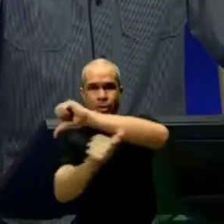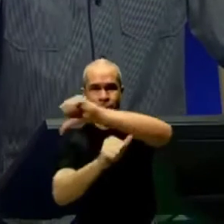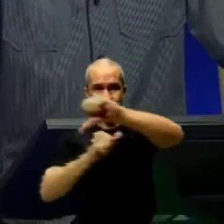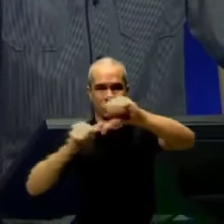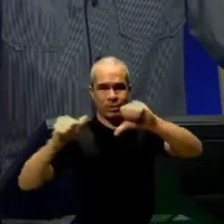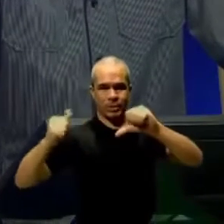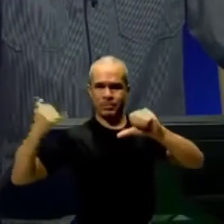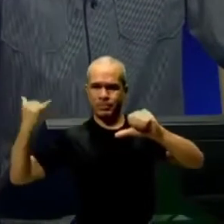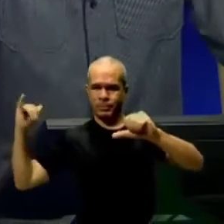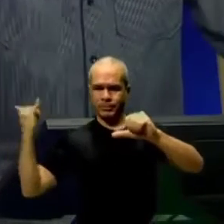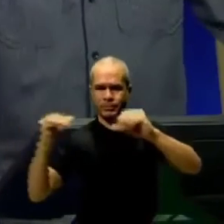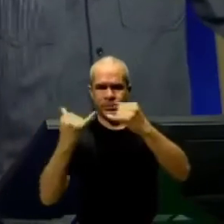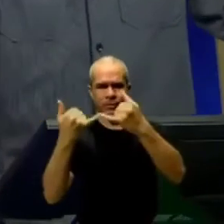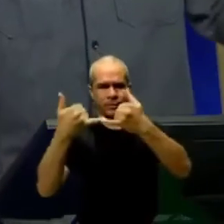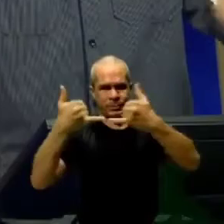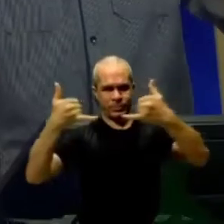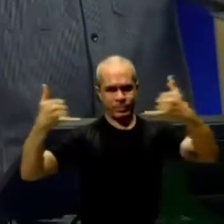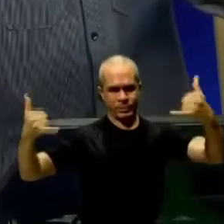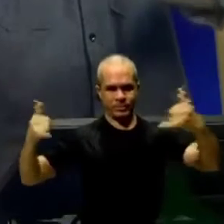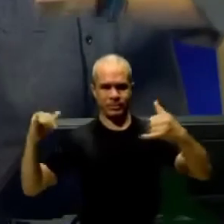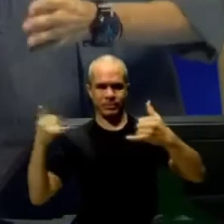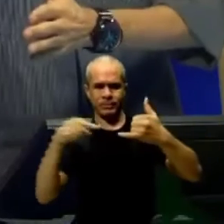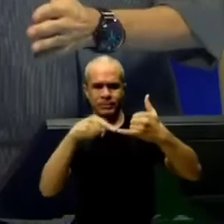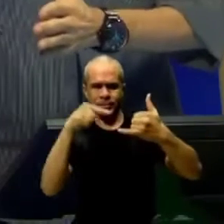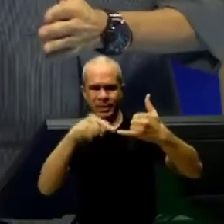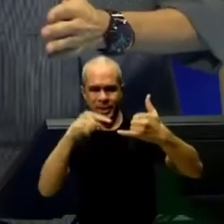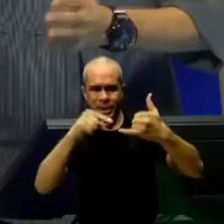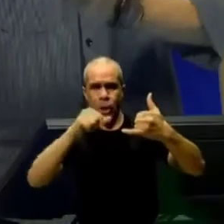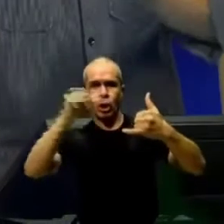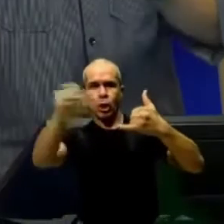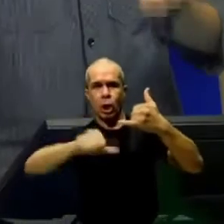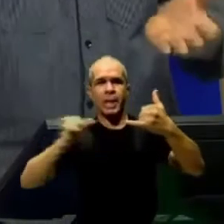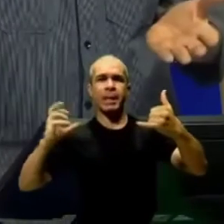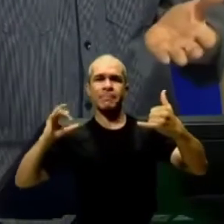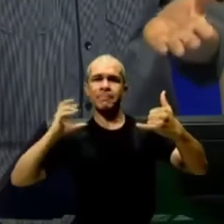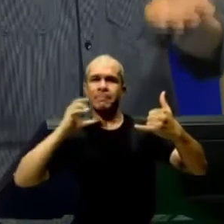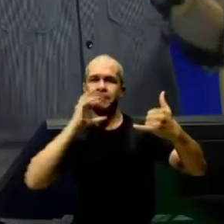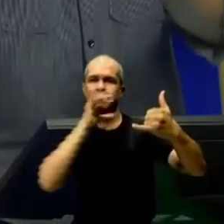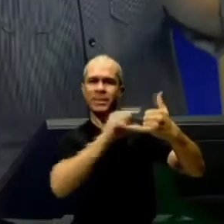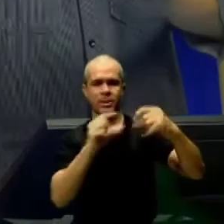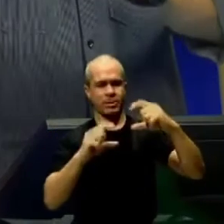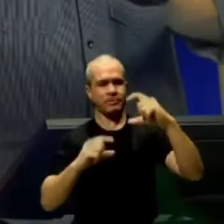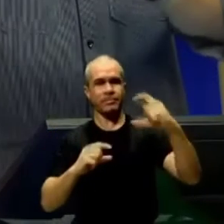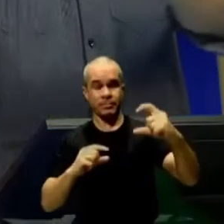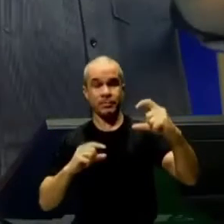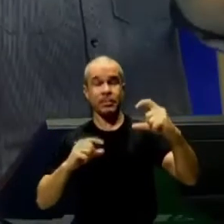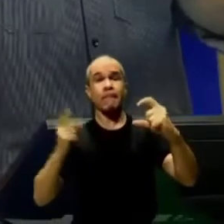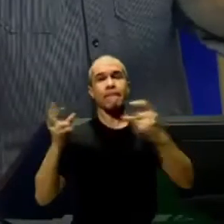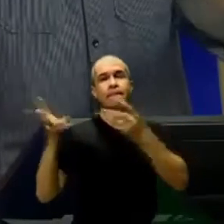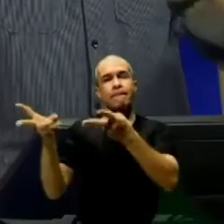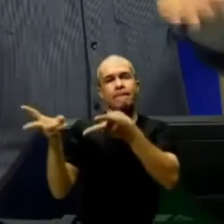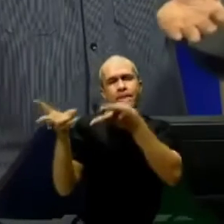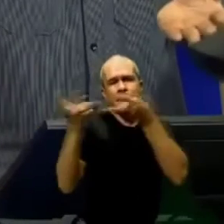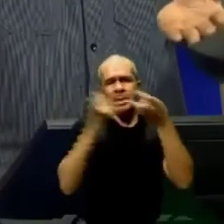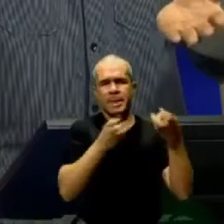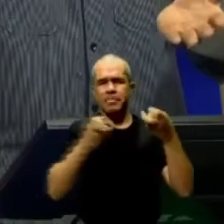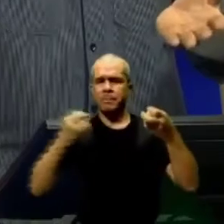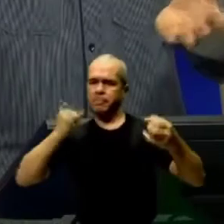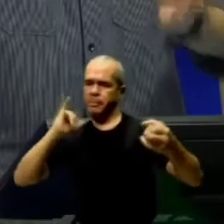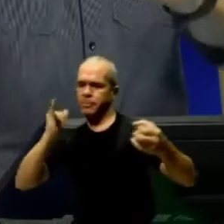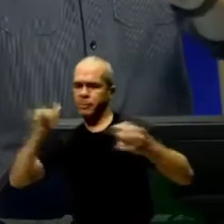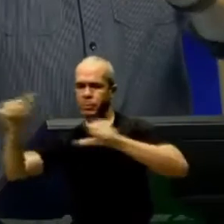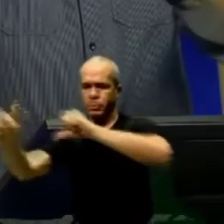rede elétrica, pelo seu circuito, em energia térmica. Ou seja, você vai observar, devido a